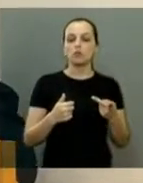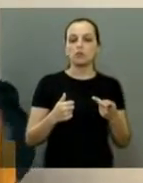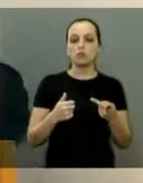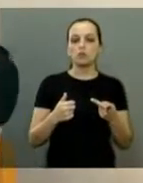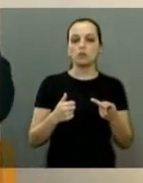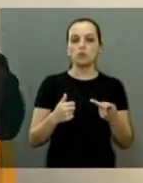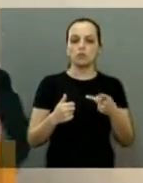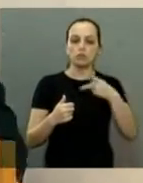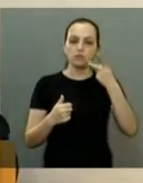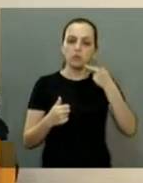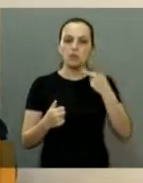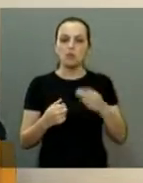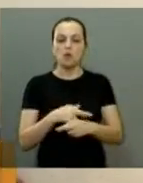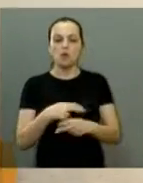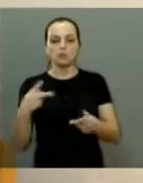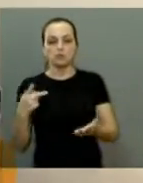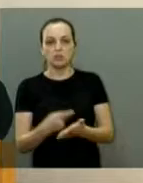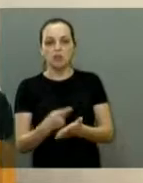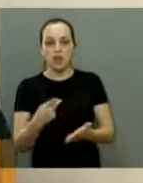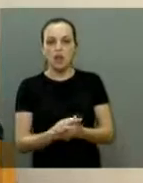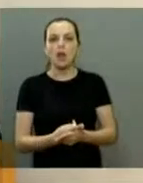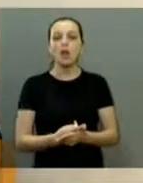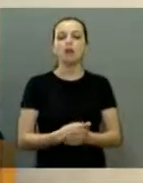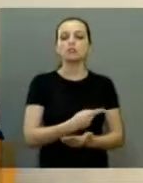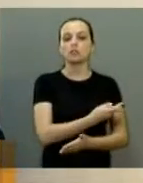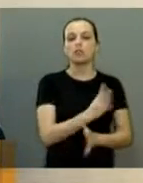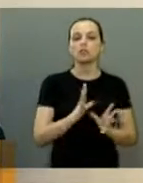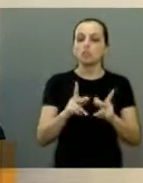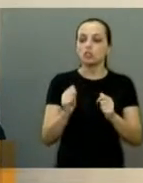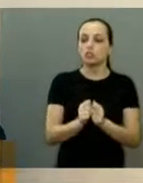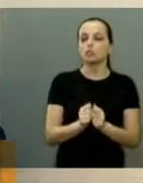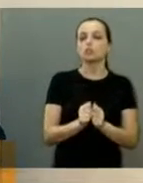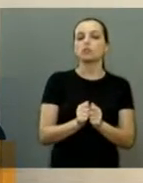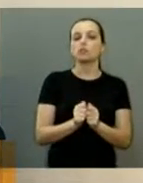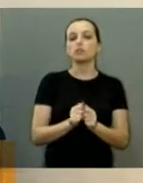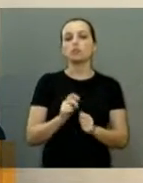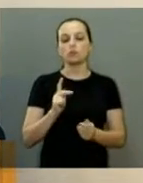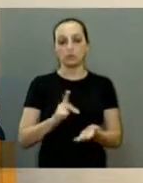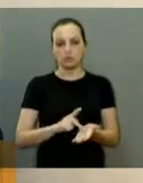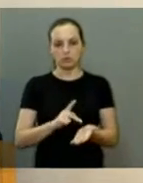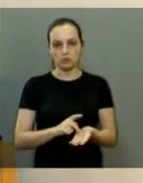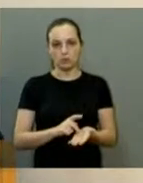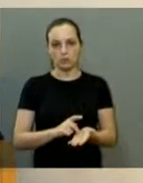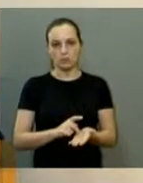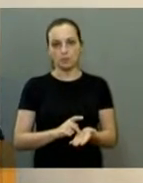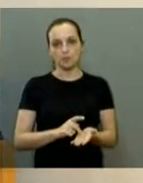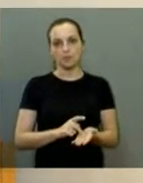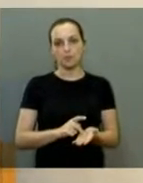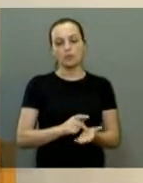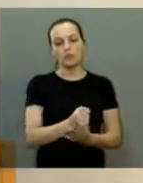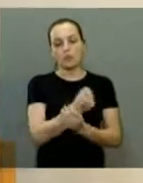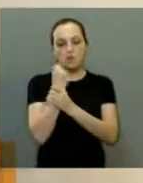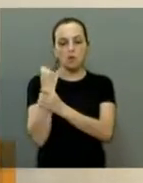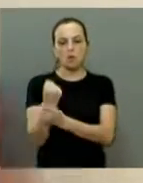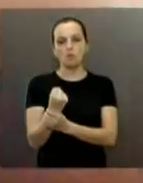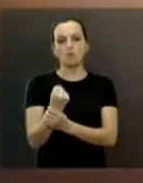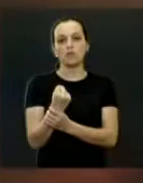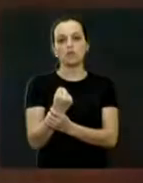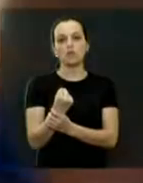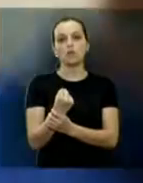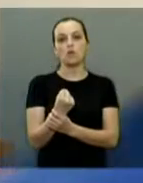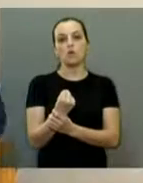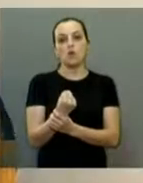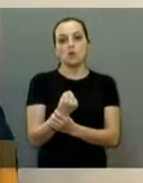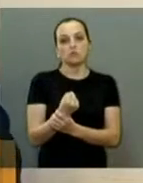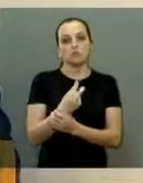tão bem do motivo da guarda como sou solidário também né e confio muito na guarda municipal ea gente não